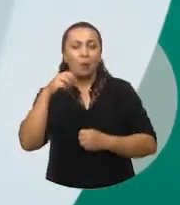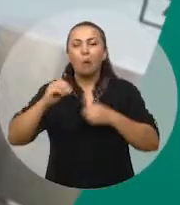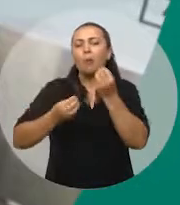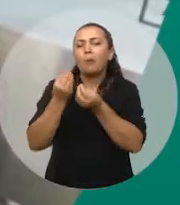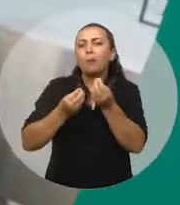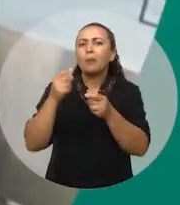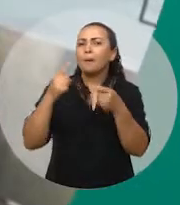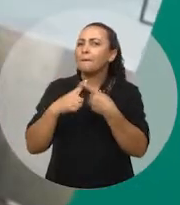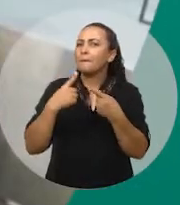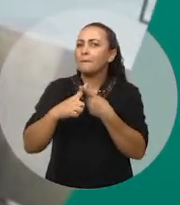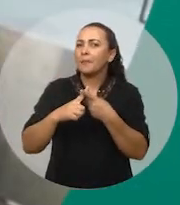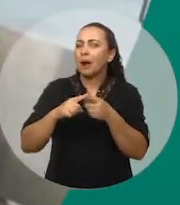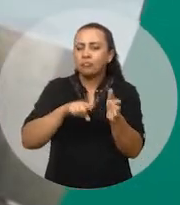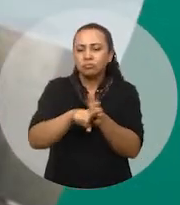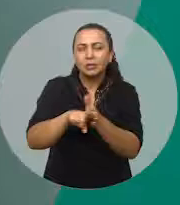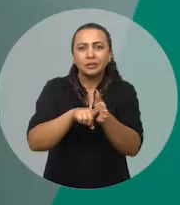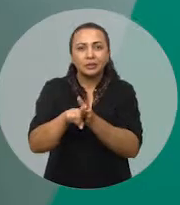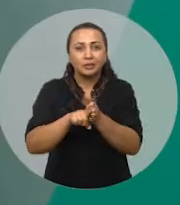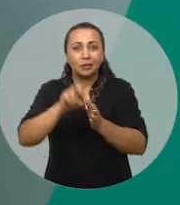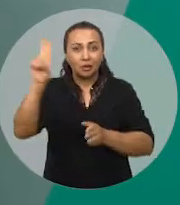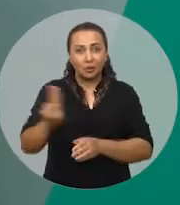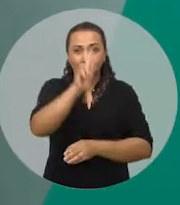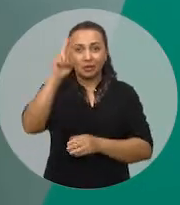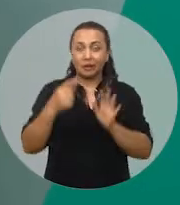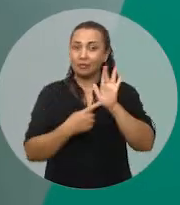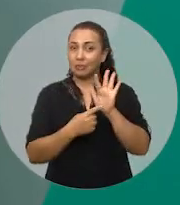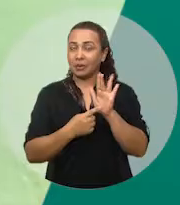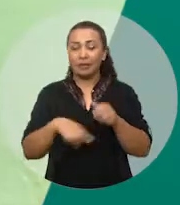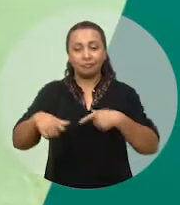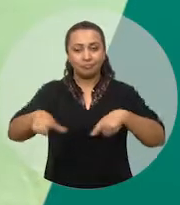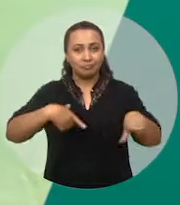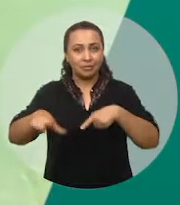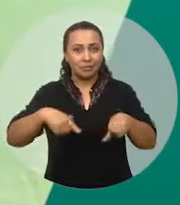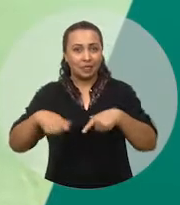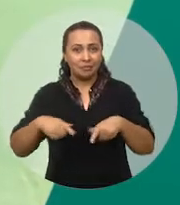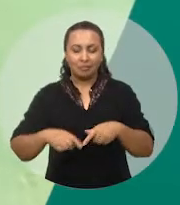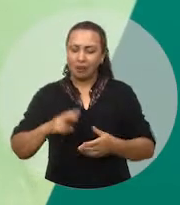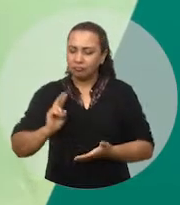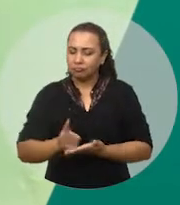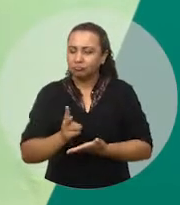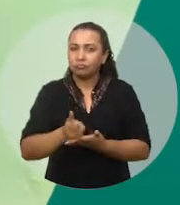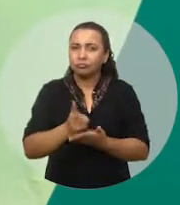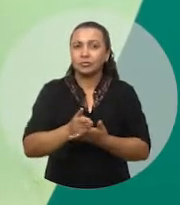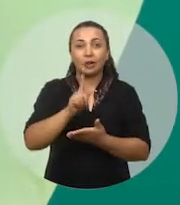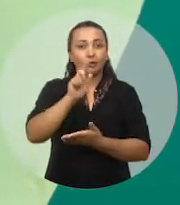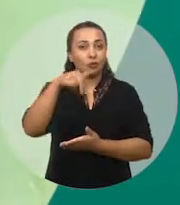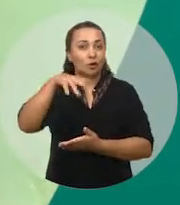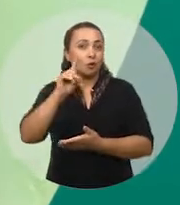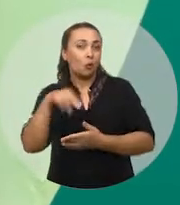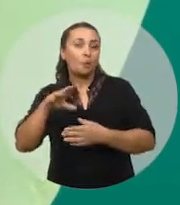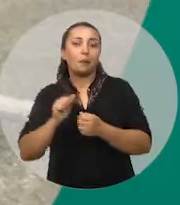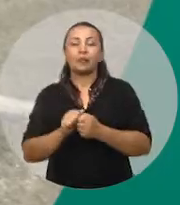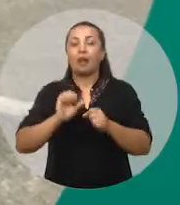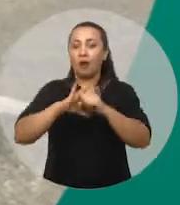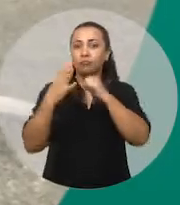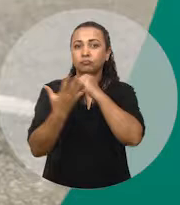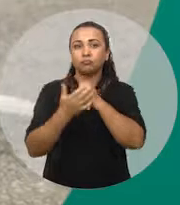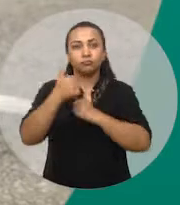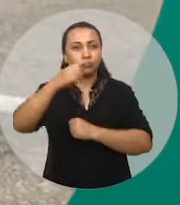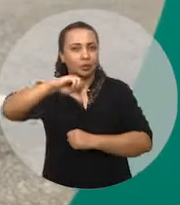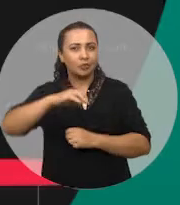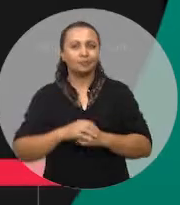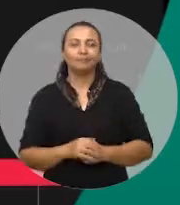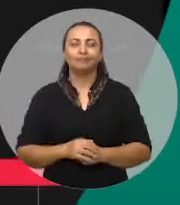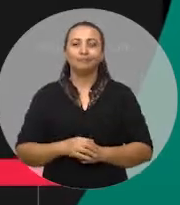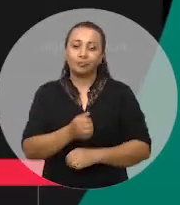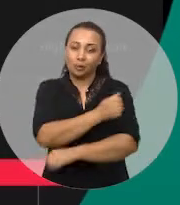saber como e por que pesquisadores da Universidade Federal da Paraíba trabalham no sequenciamento do genoma da